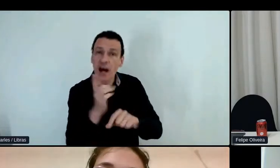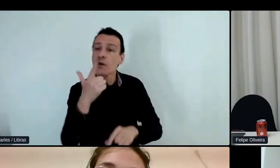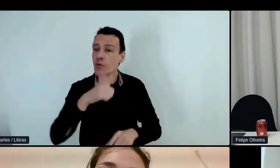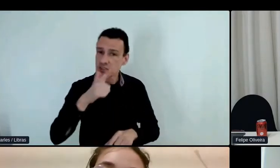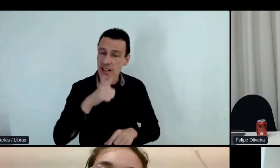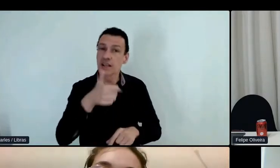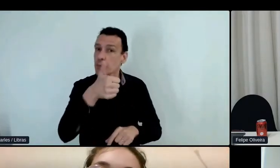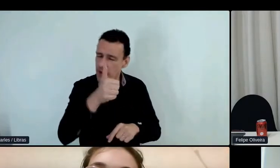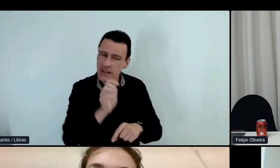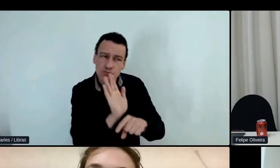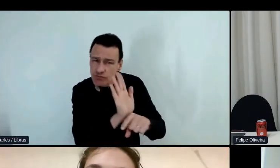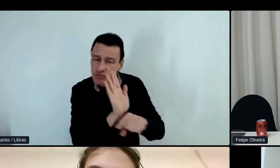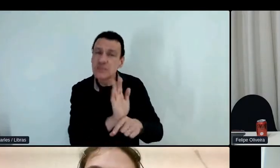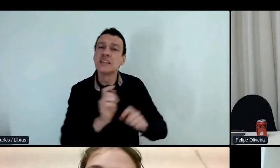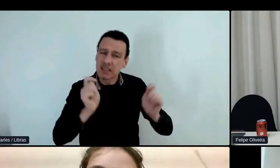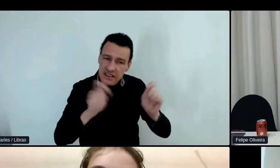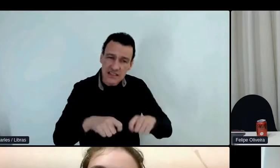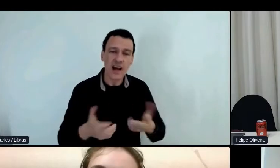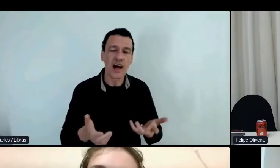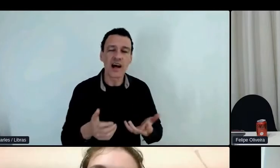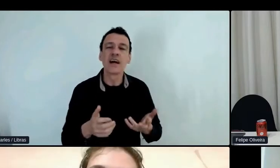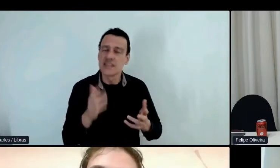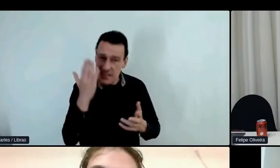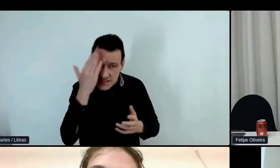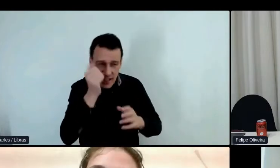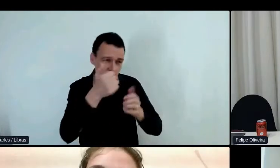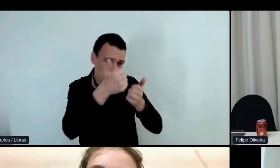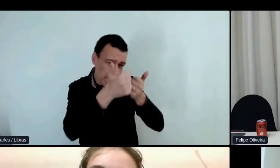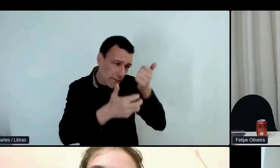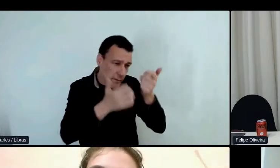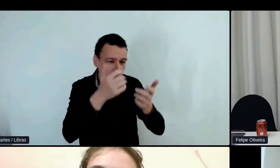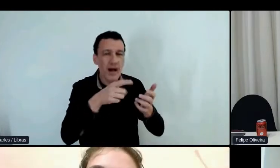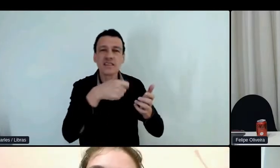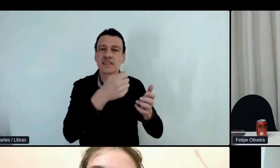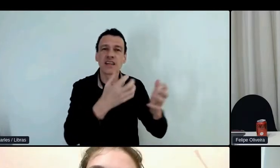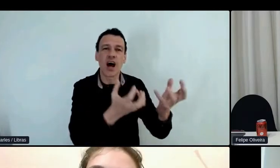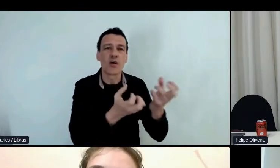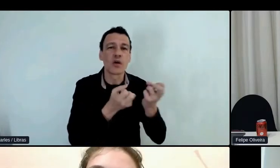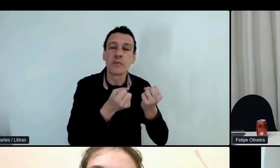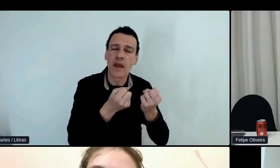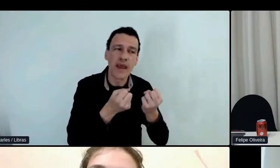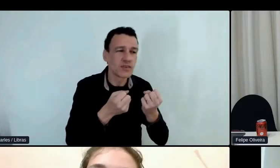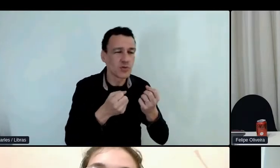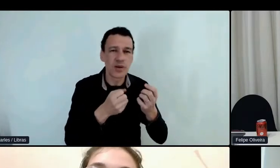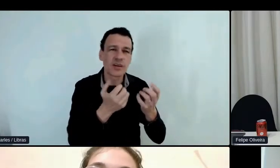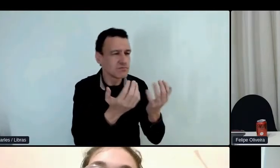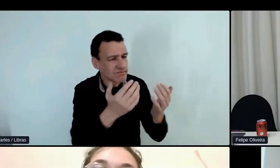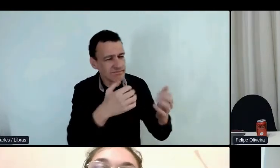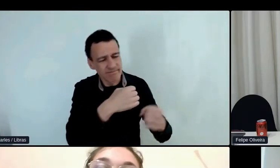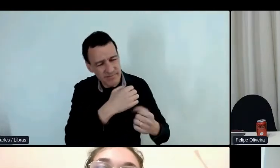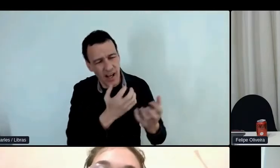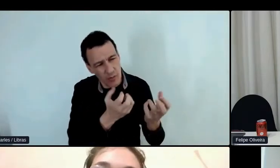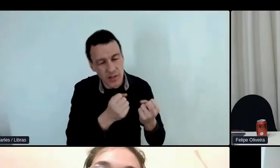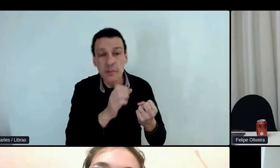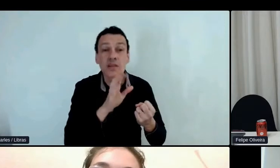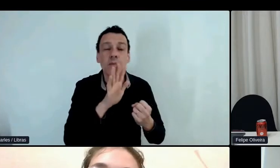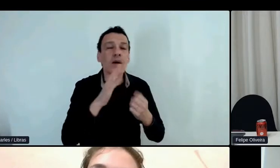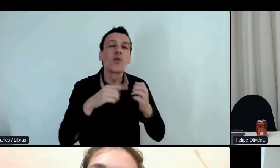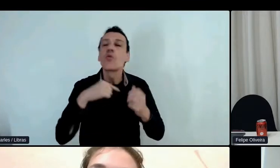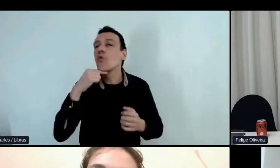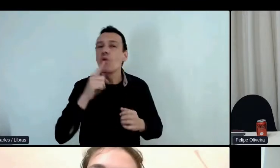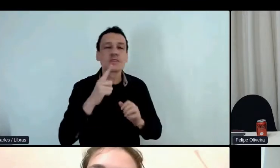algum que o autista seja empático. Ele compreende a dor do outro. Ele sabe